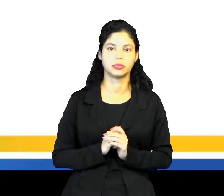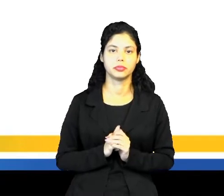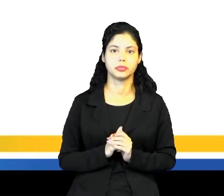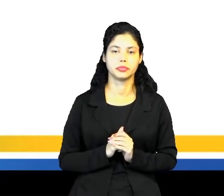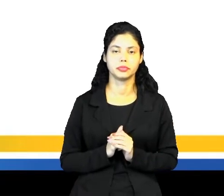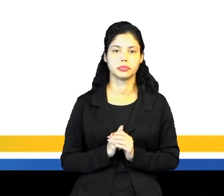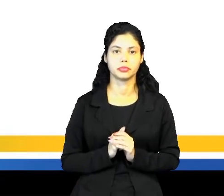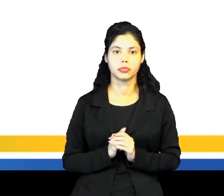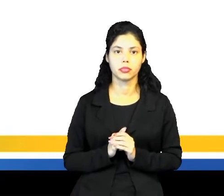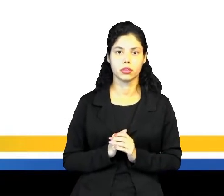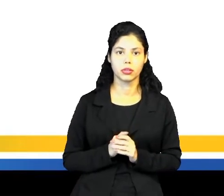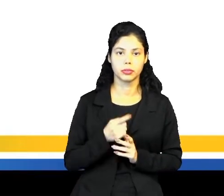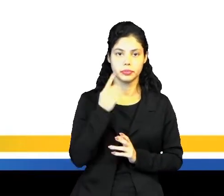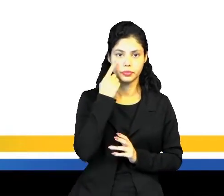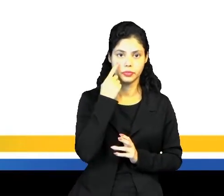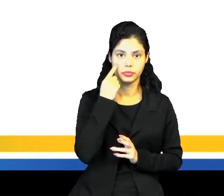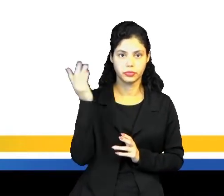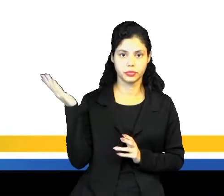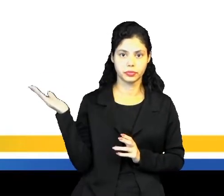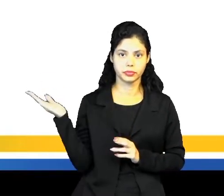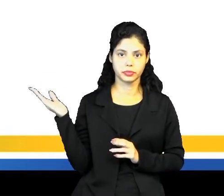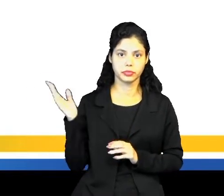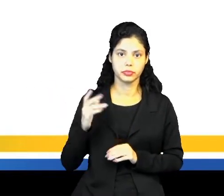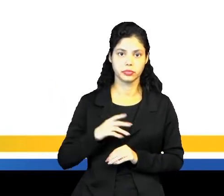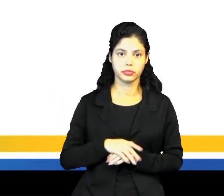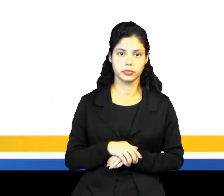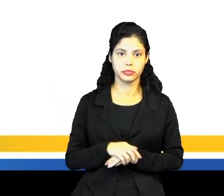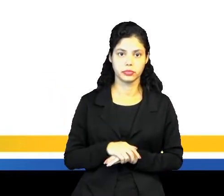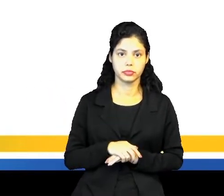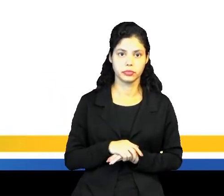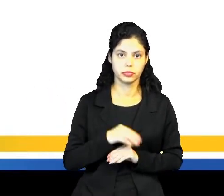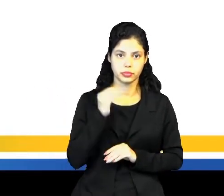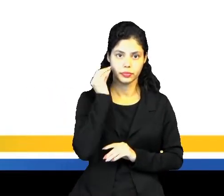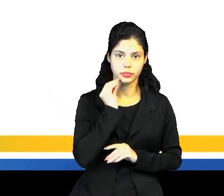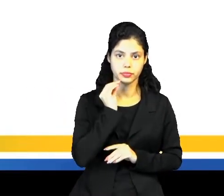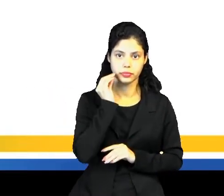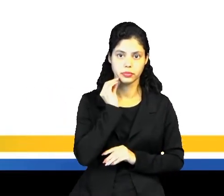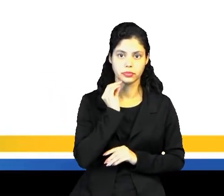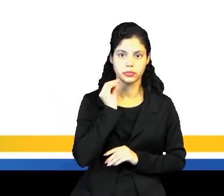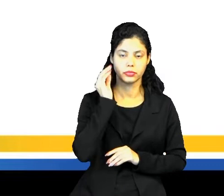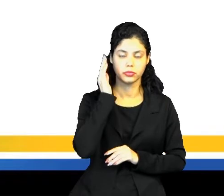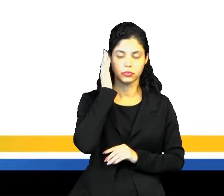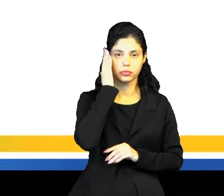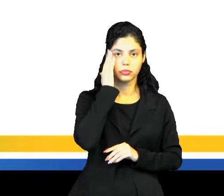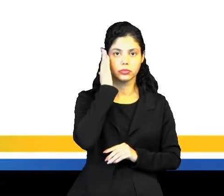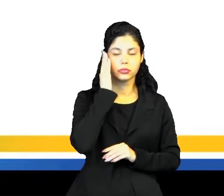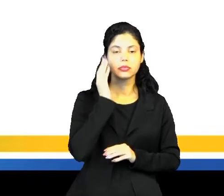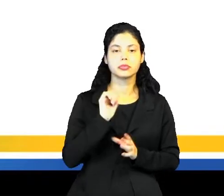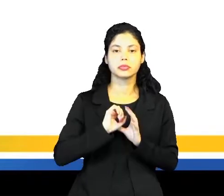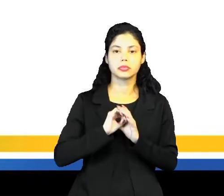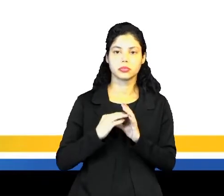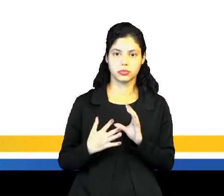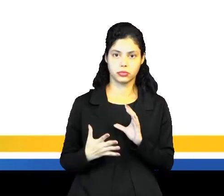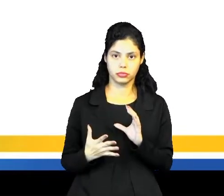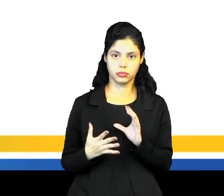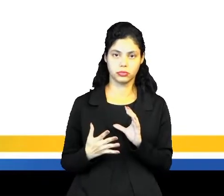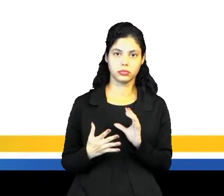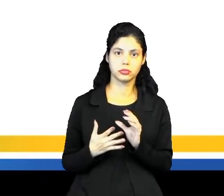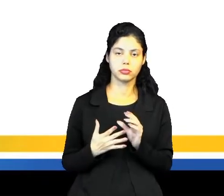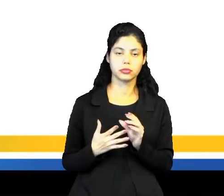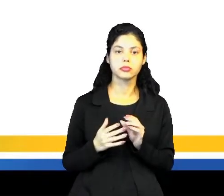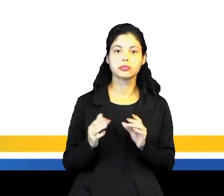aqui, né, a obra, tá? E vamos tentar entender aí, né, essas características também que